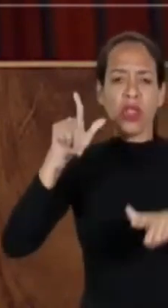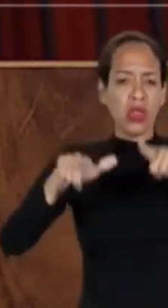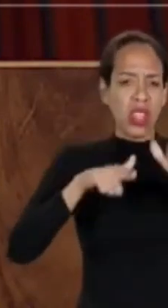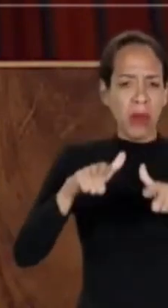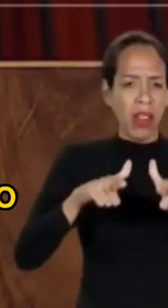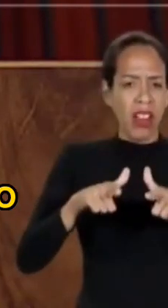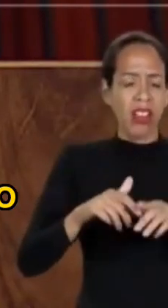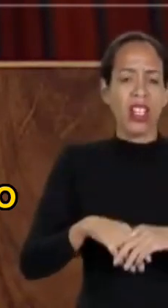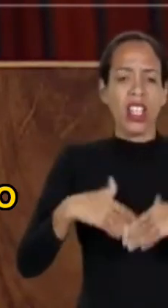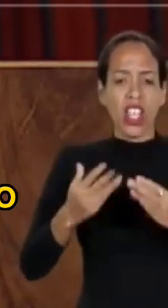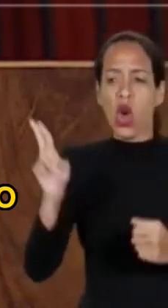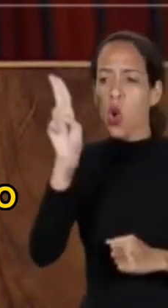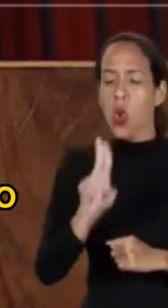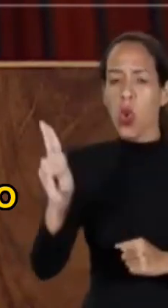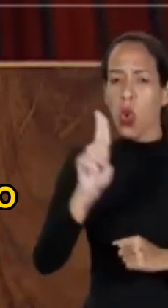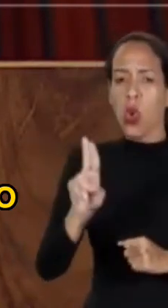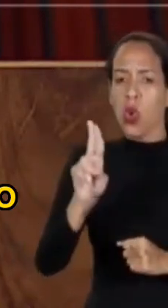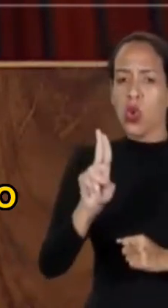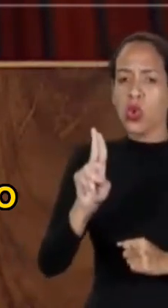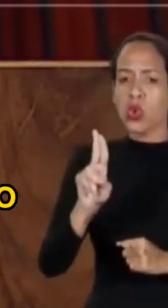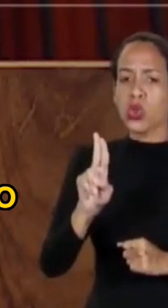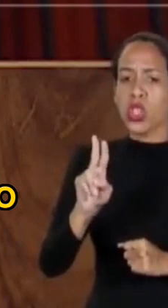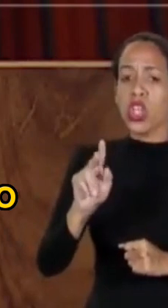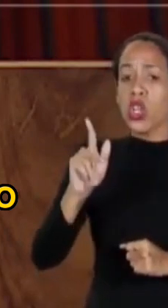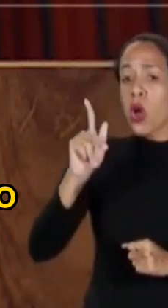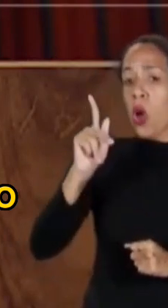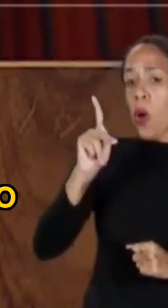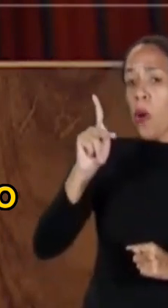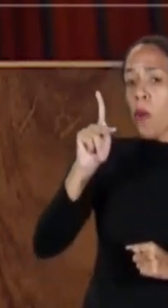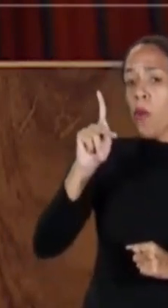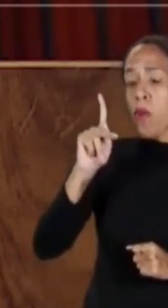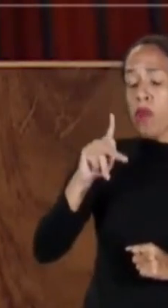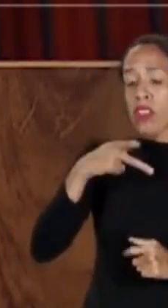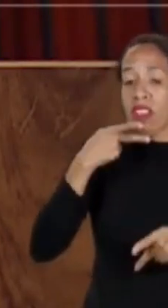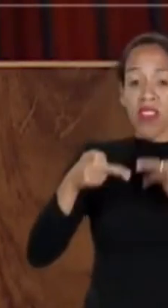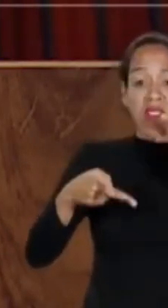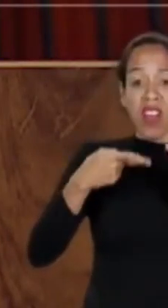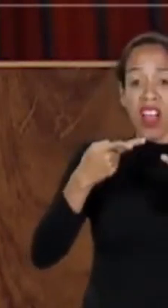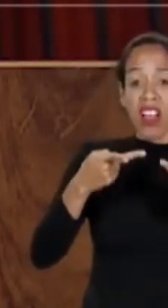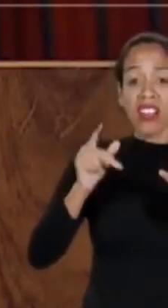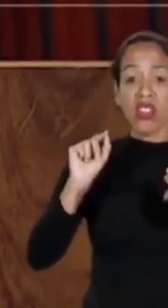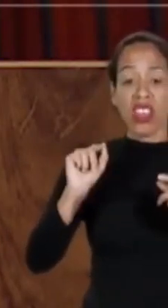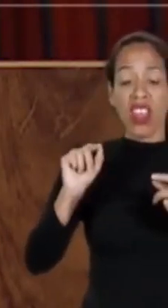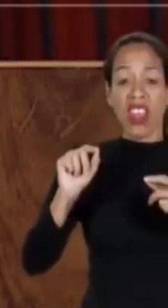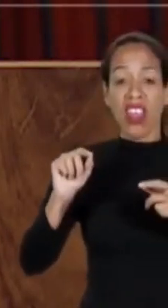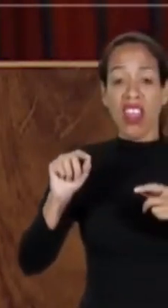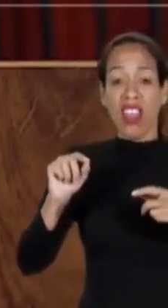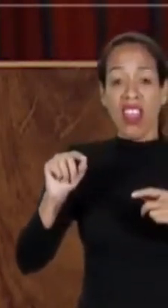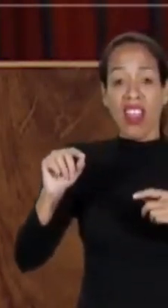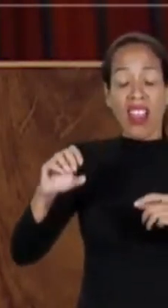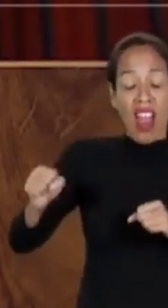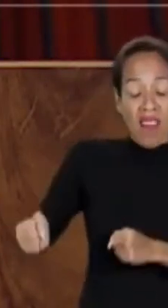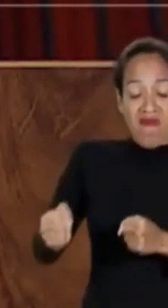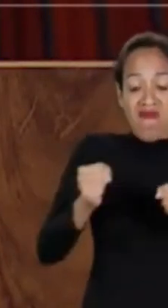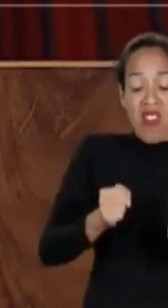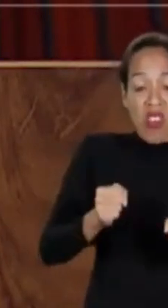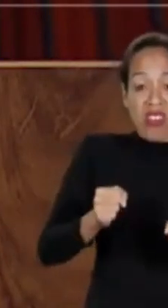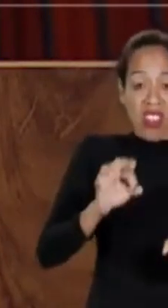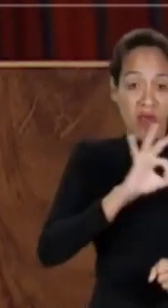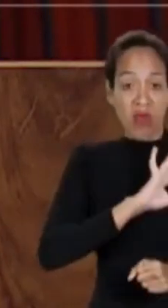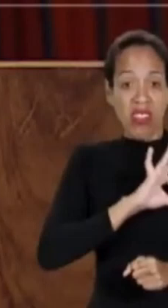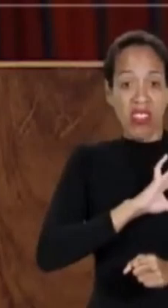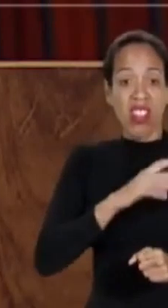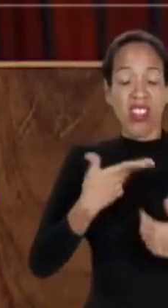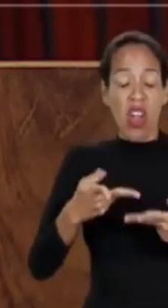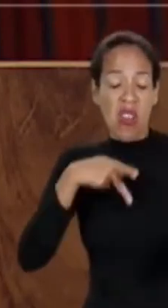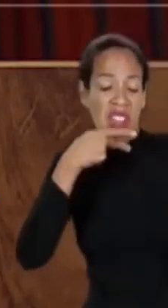possível, mas que não viu conexão com a reunião de embaixadores de julho do ano passado, alvo da ação em julgamento. Araújo